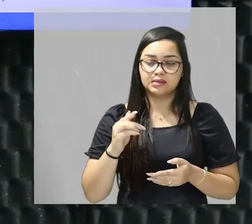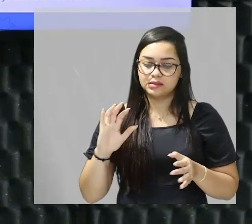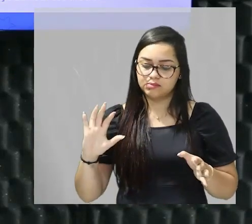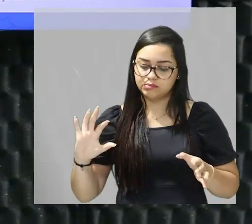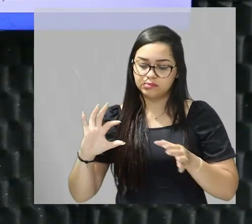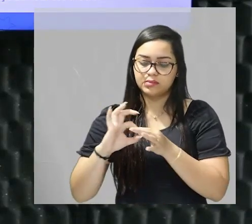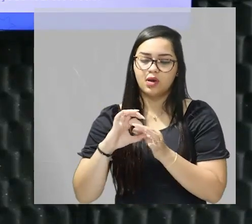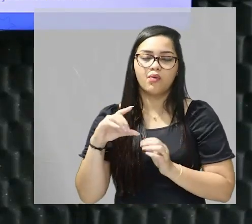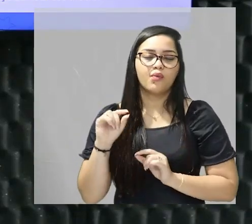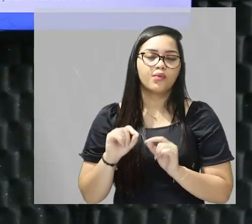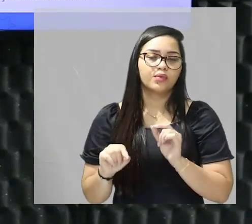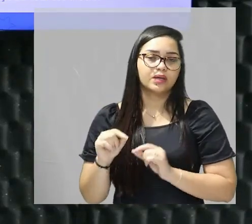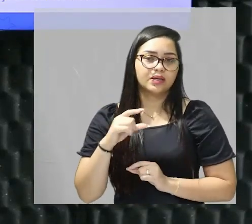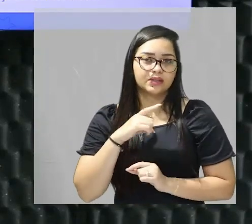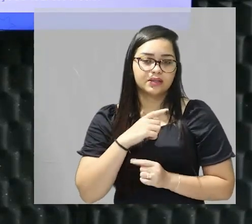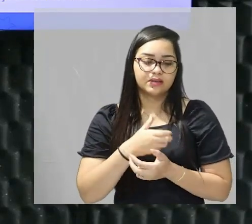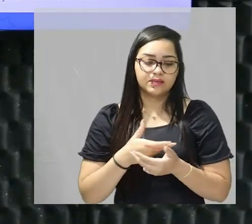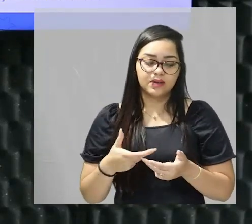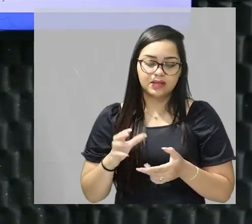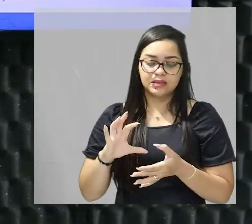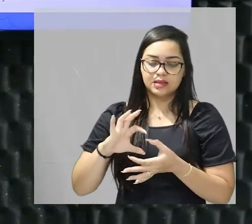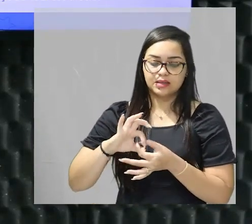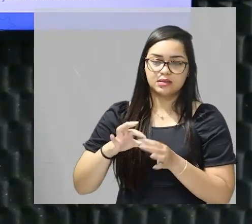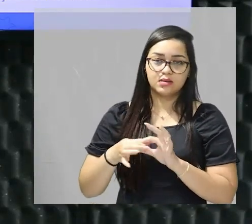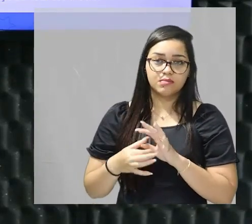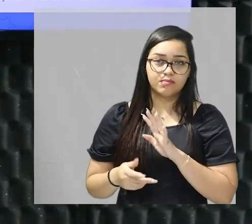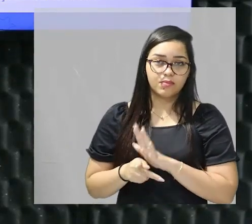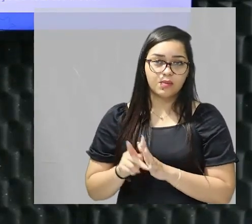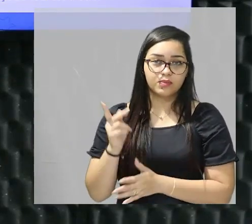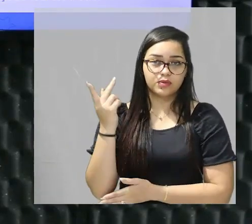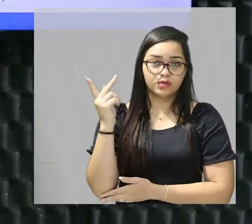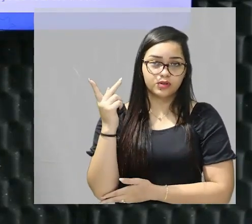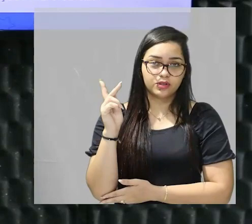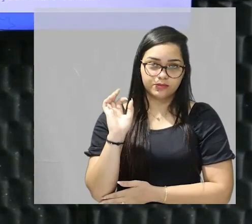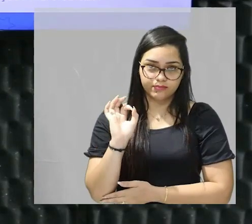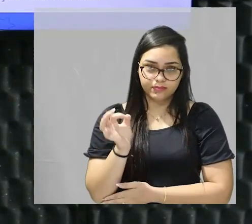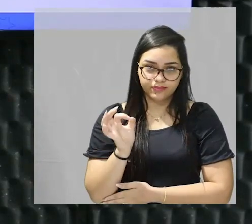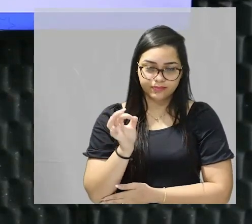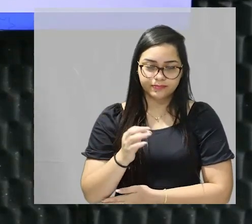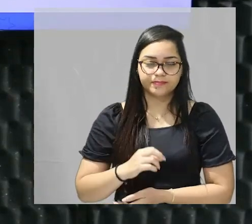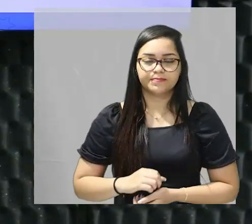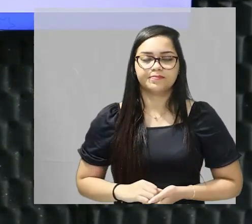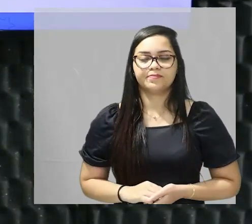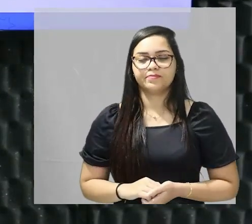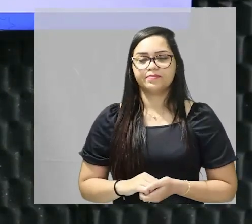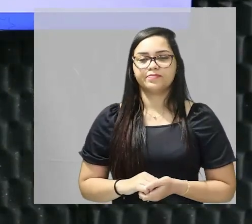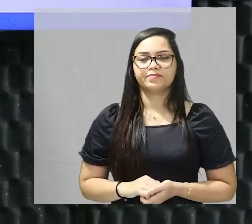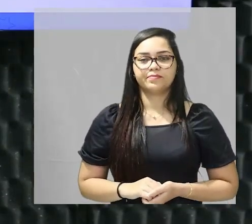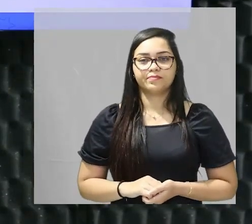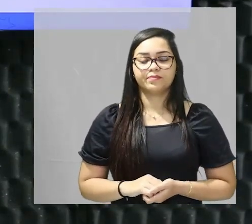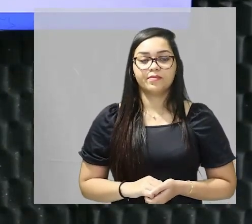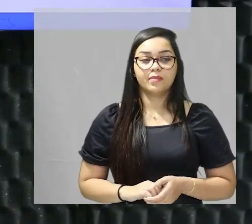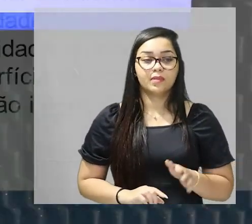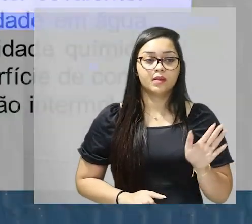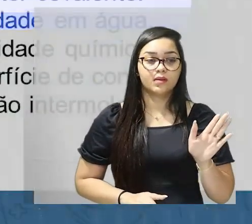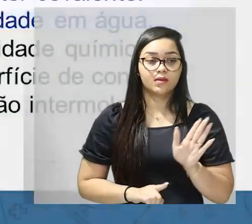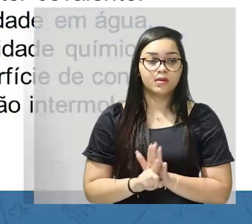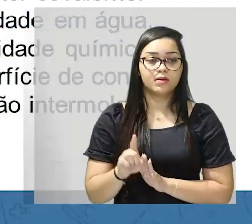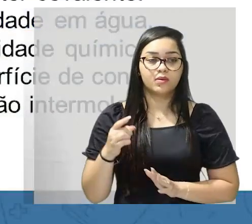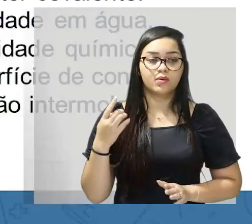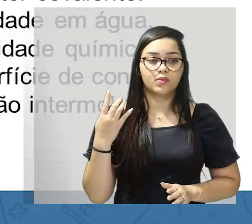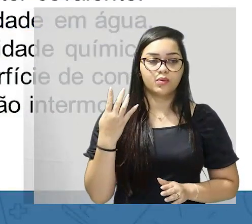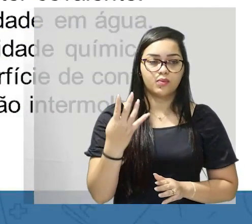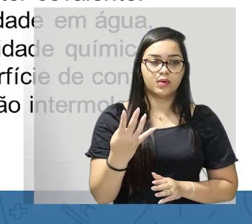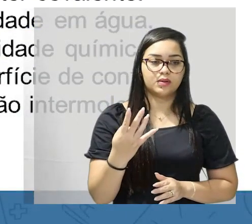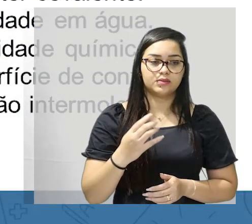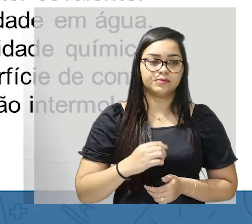atração é justamente as ligações de hidrogênio. Show de bola? Beleza! Questão de número 4,